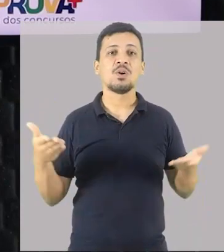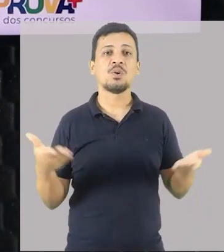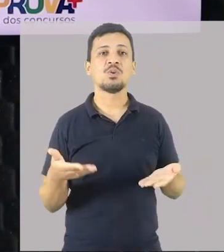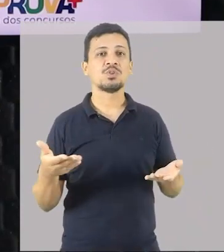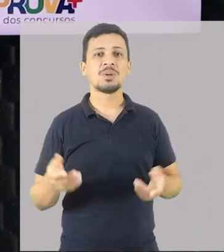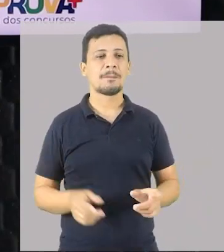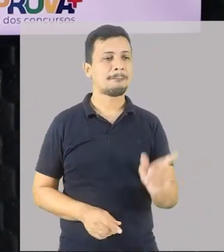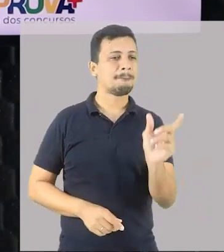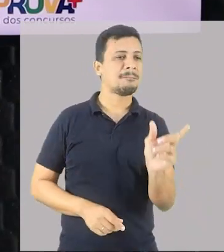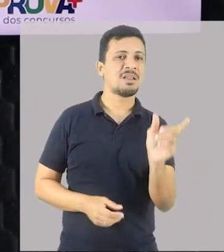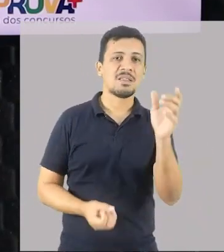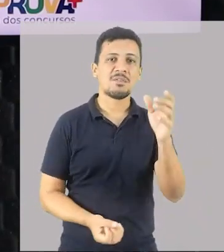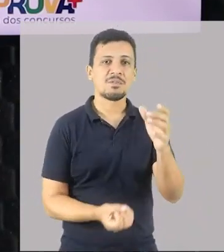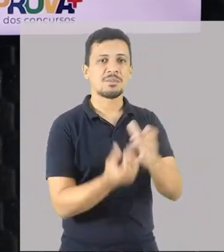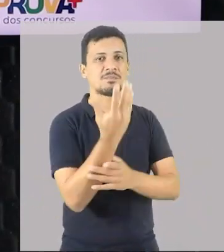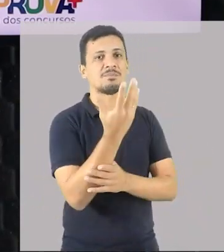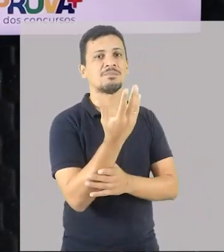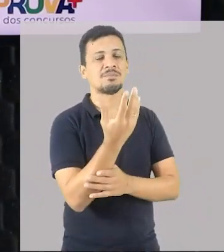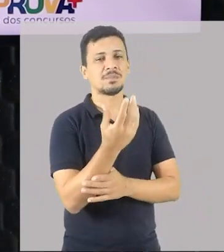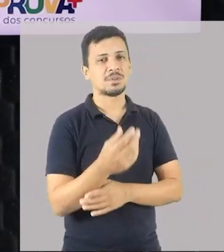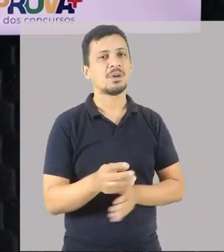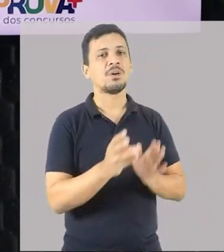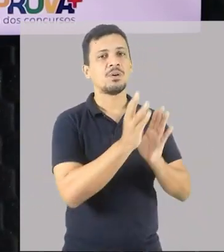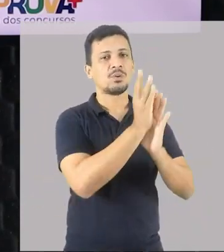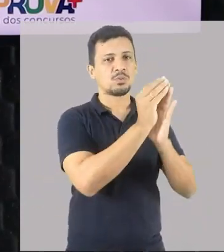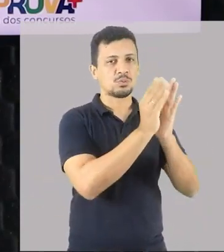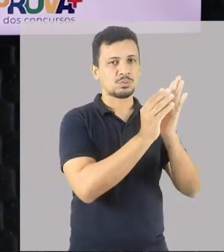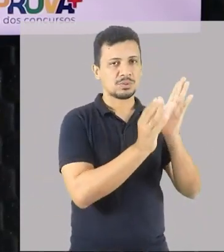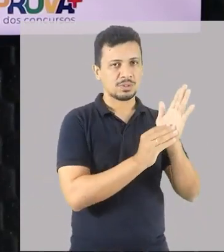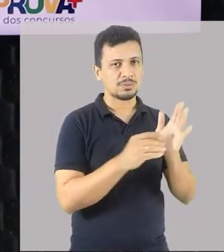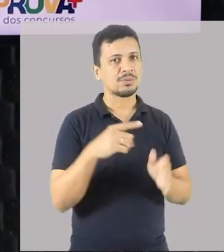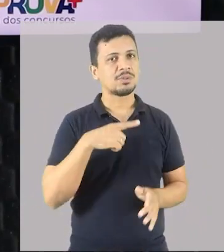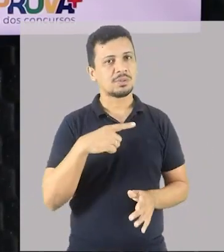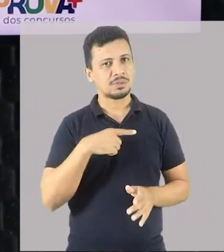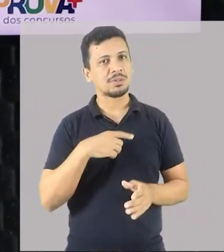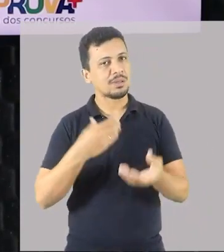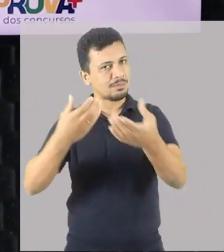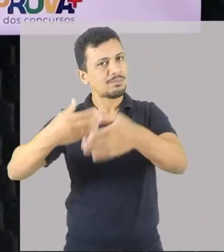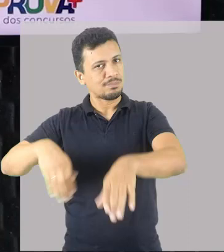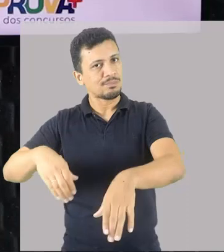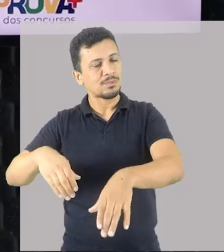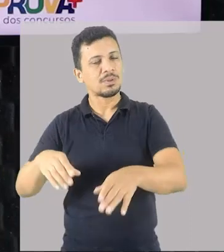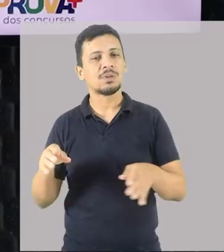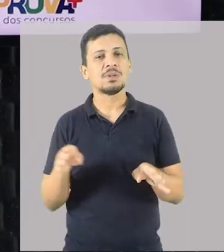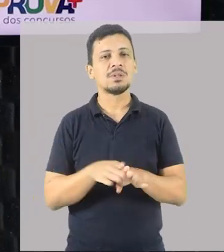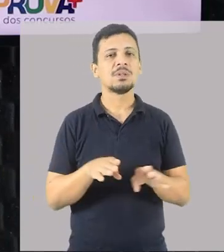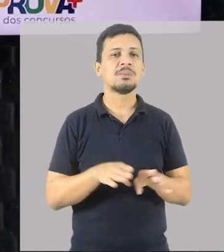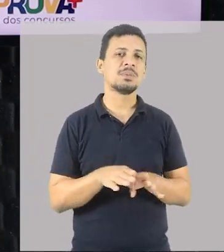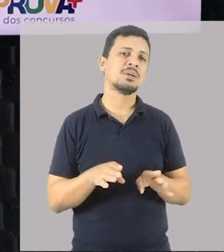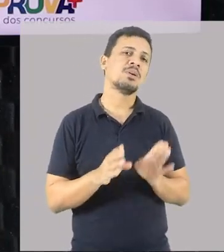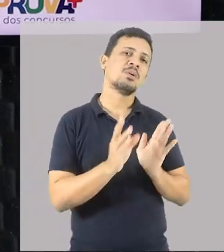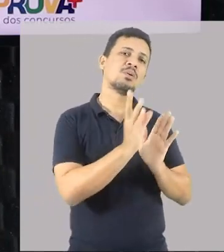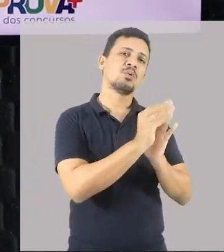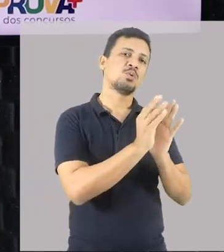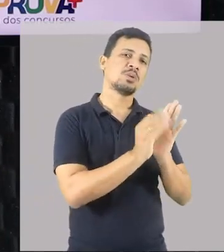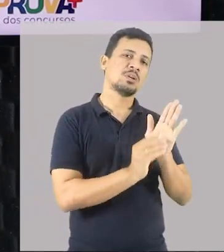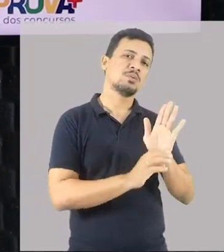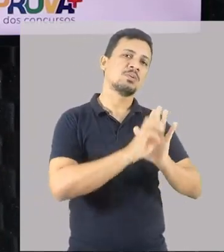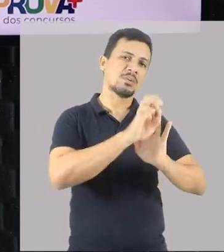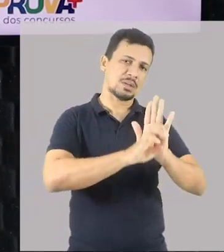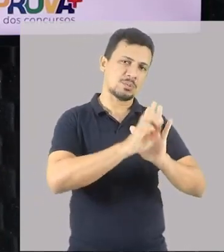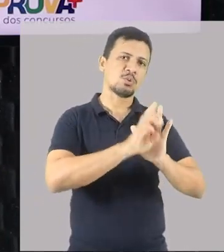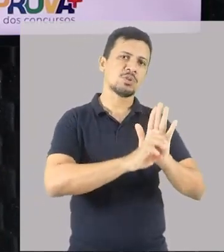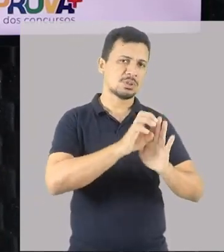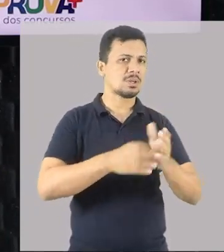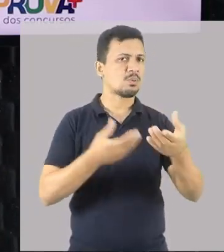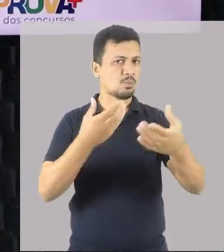de formação de palavras. É um conteúdo que tem aparecido nas provas de concurso e um conteúdo que está no edital do nosso